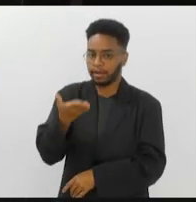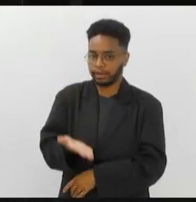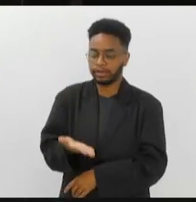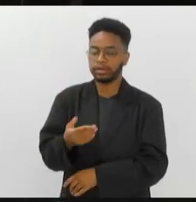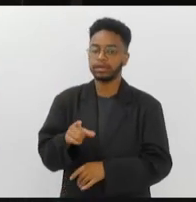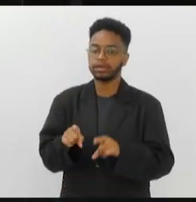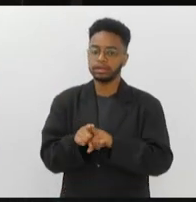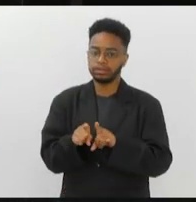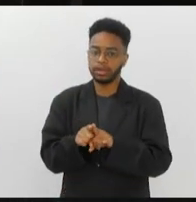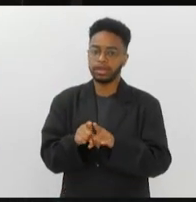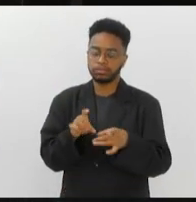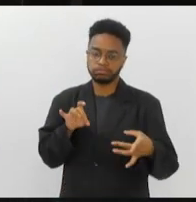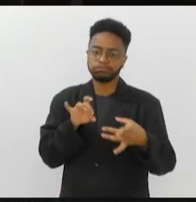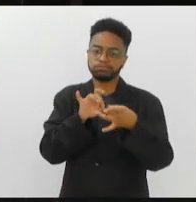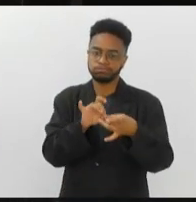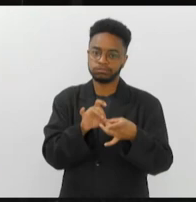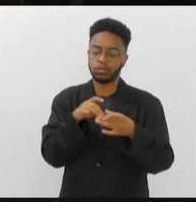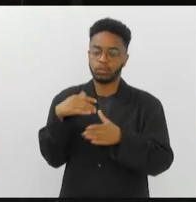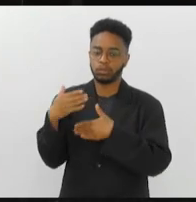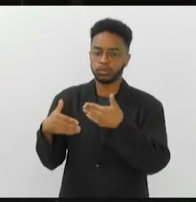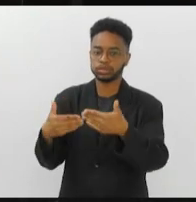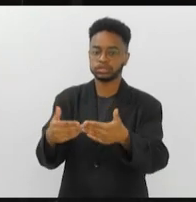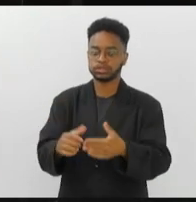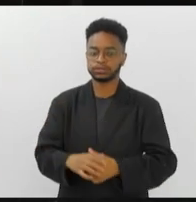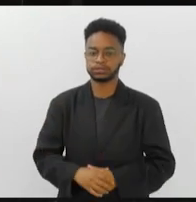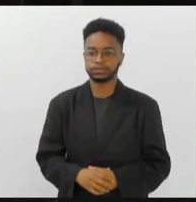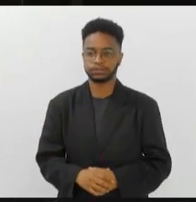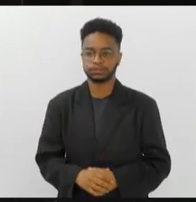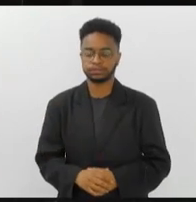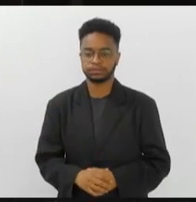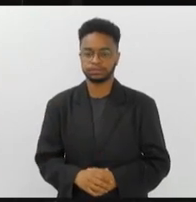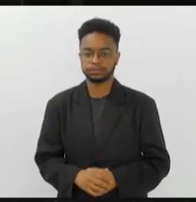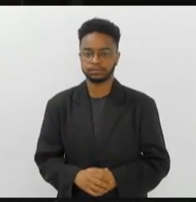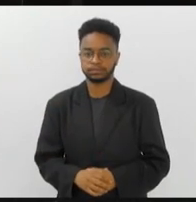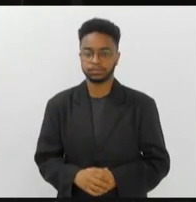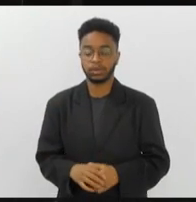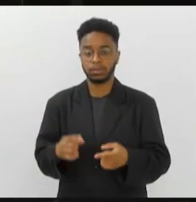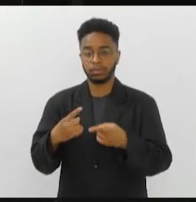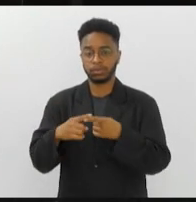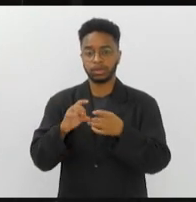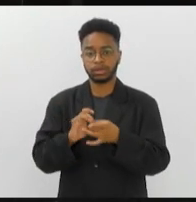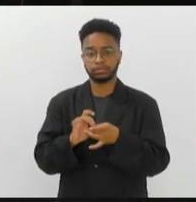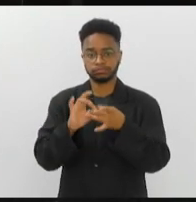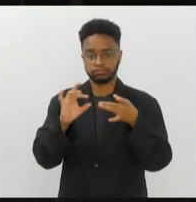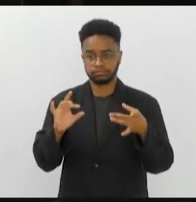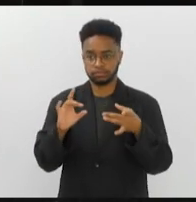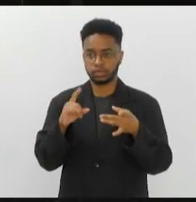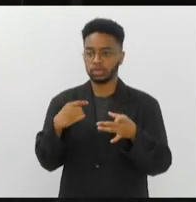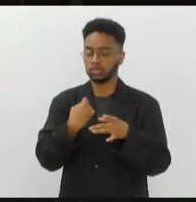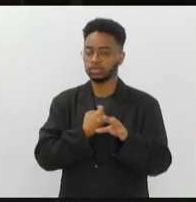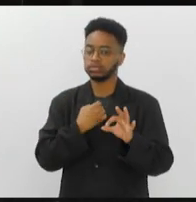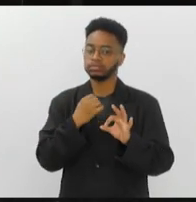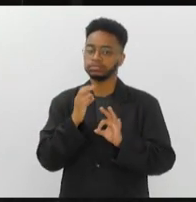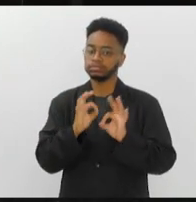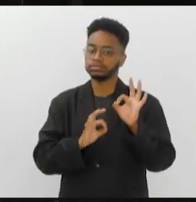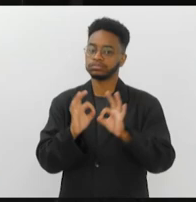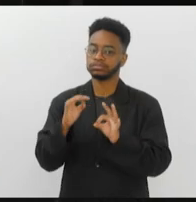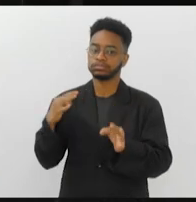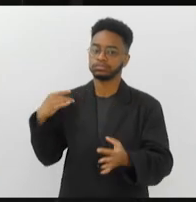grande entusiasta também, né, desse processo, por me permitirem, né, construir essa minha